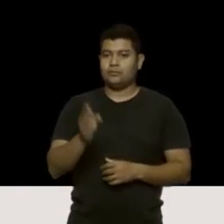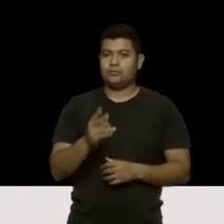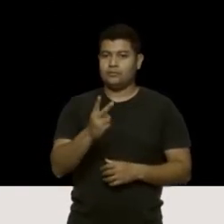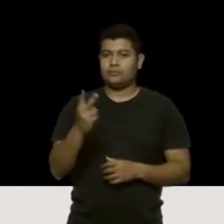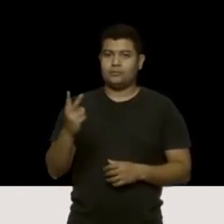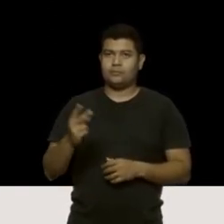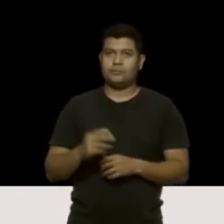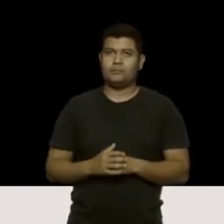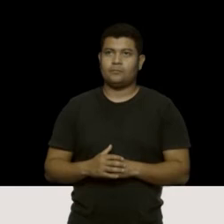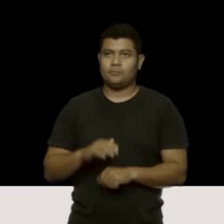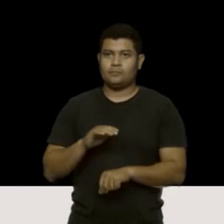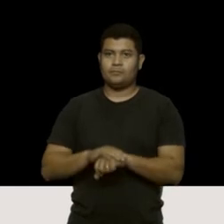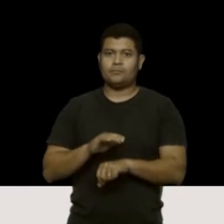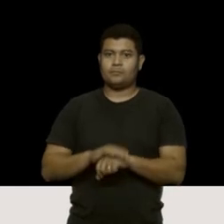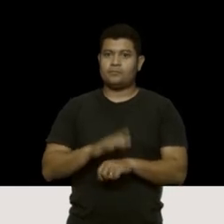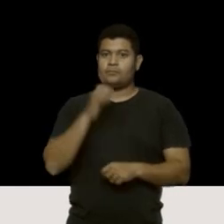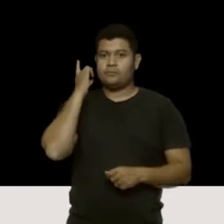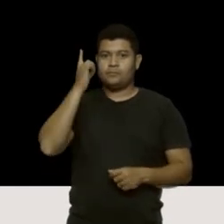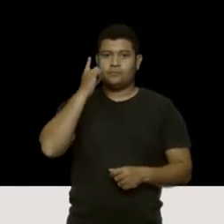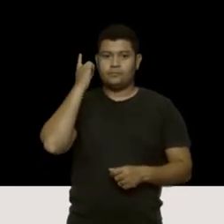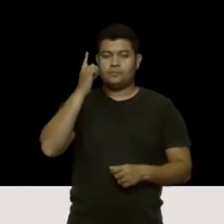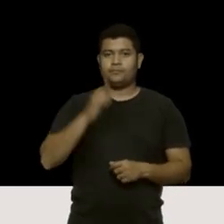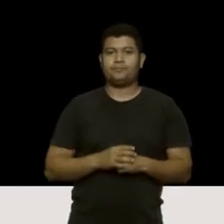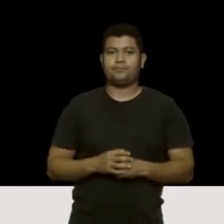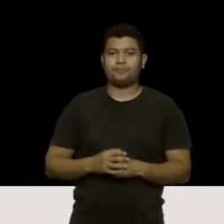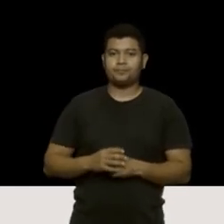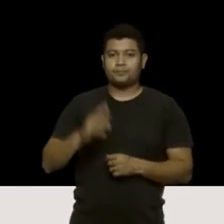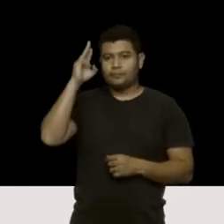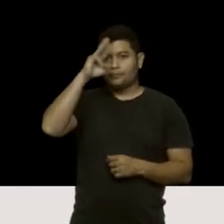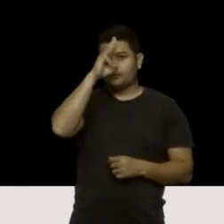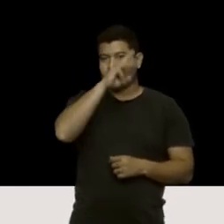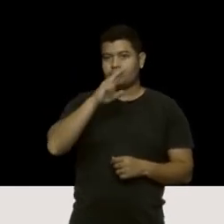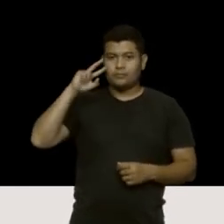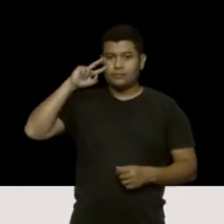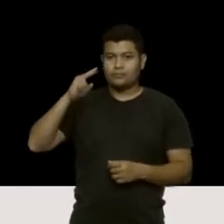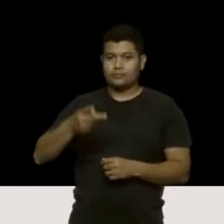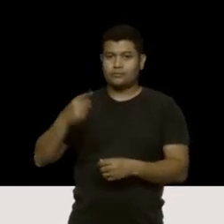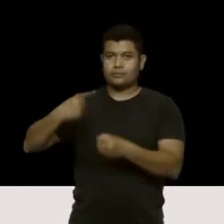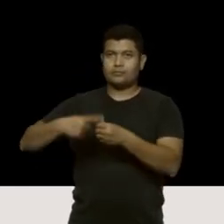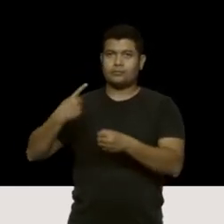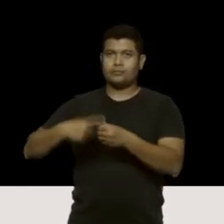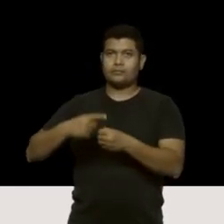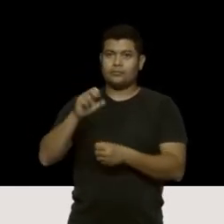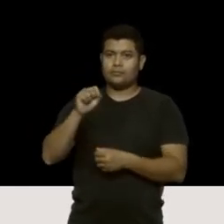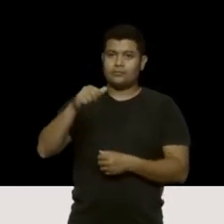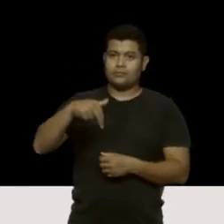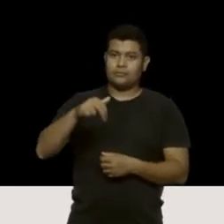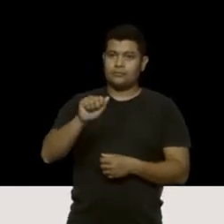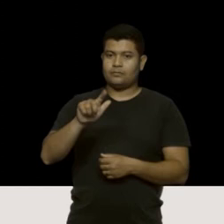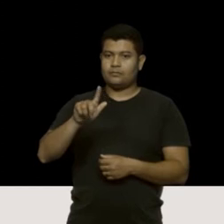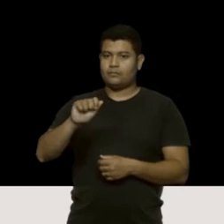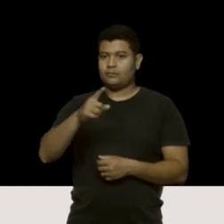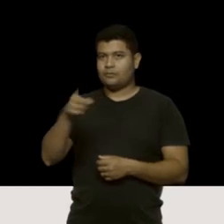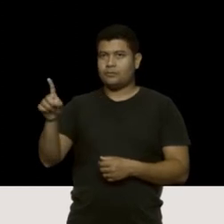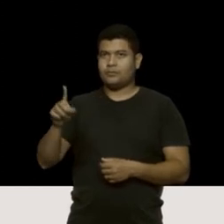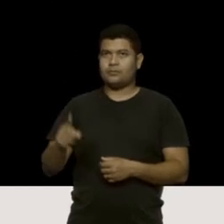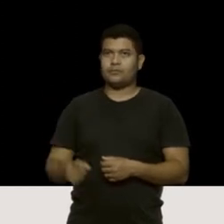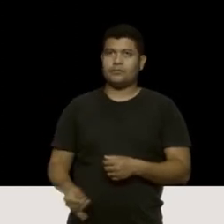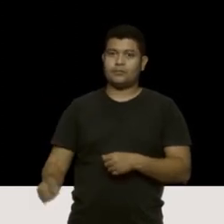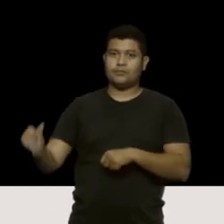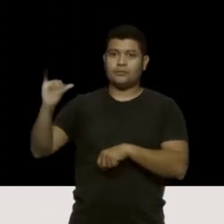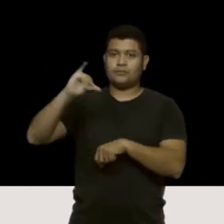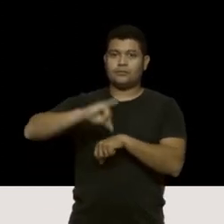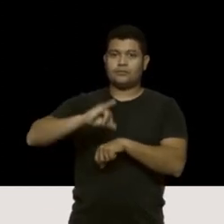42.0/2022. Autor, deputado Valnei Weber. Reconhece o município de Sangão como